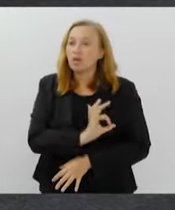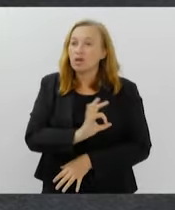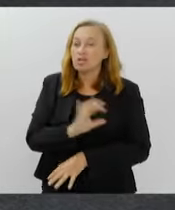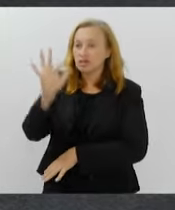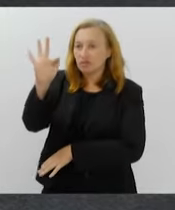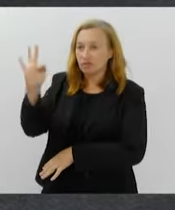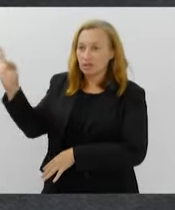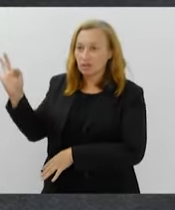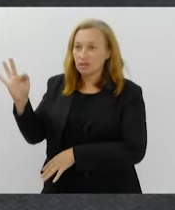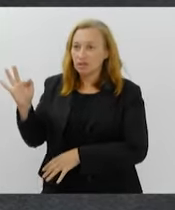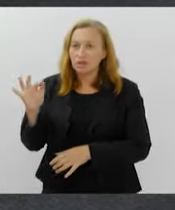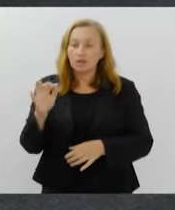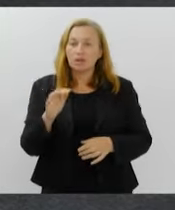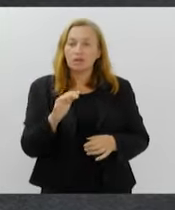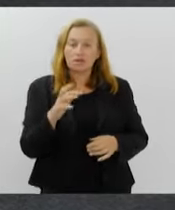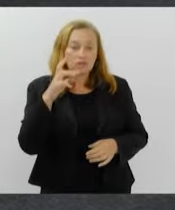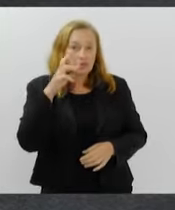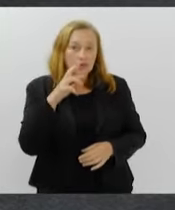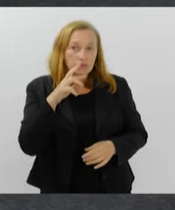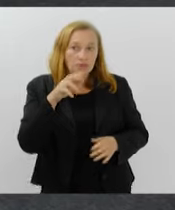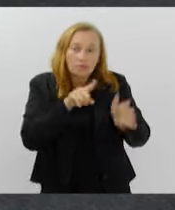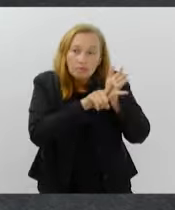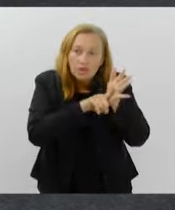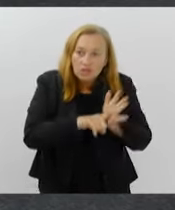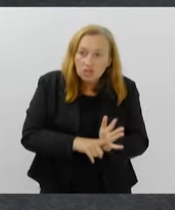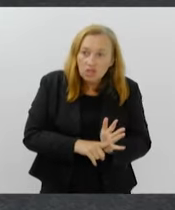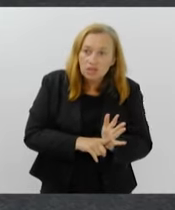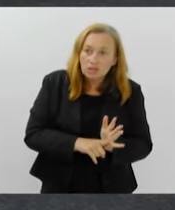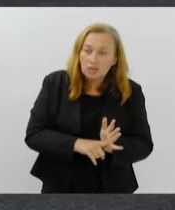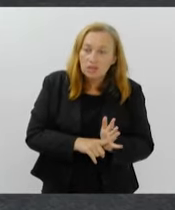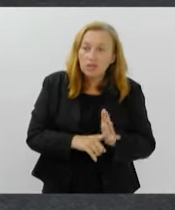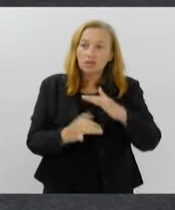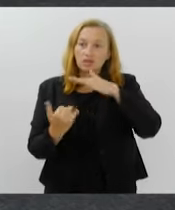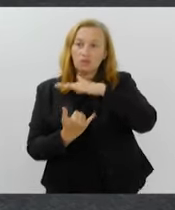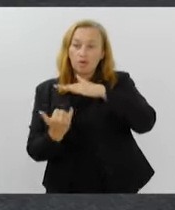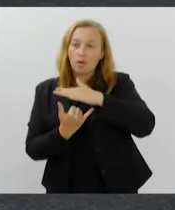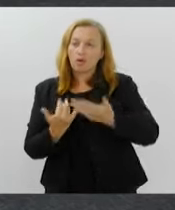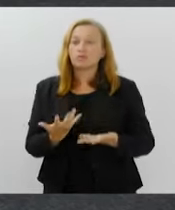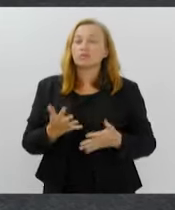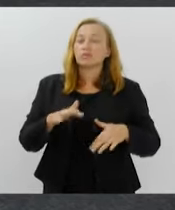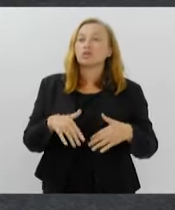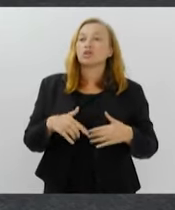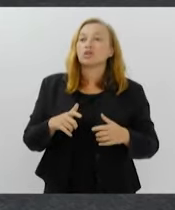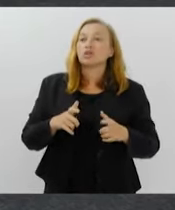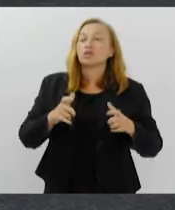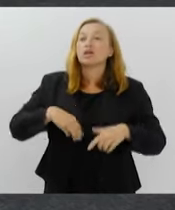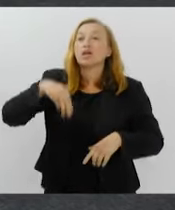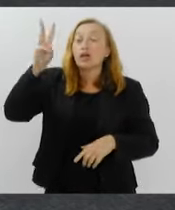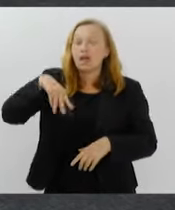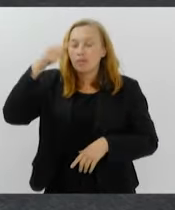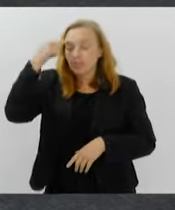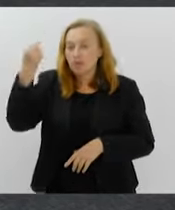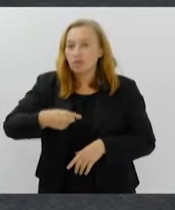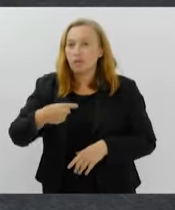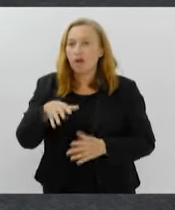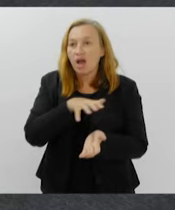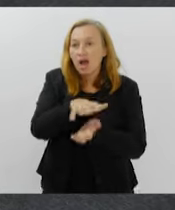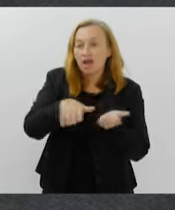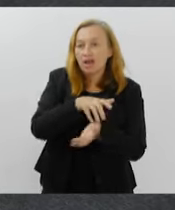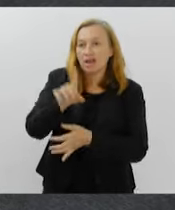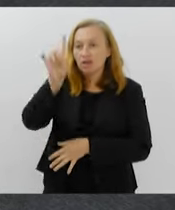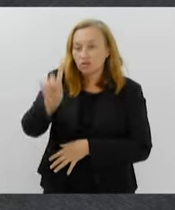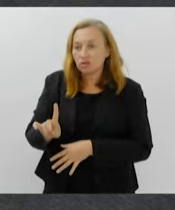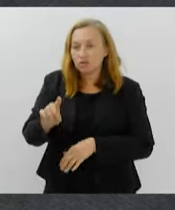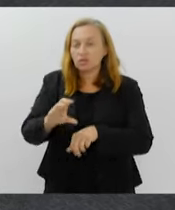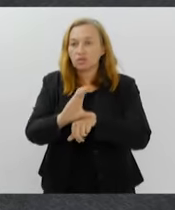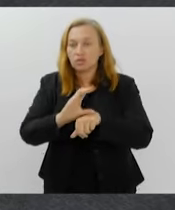interrogatórios informais De onde saiu essa autorização para finalizar eu devo lembrar que a greve é um direito